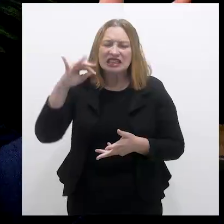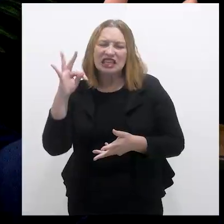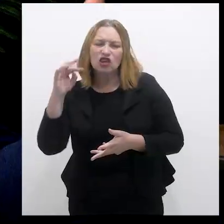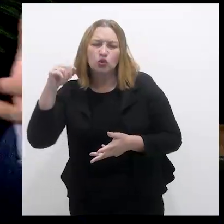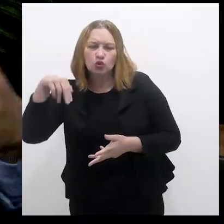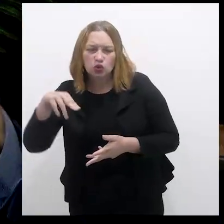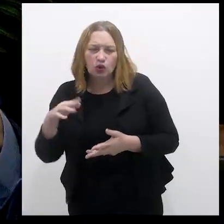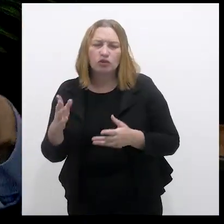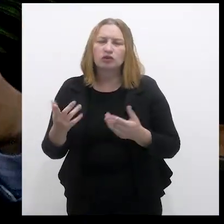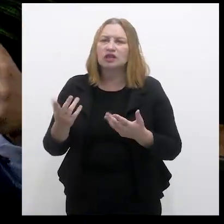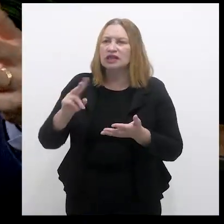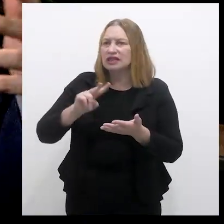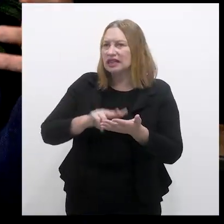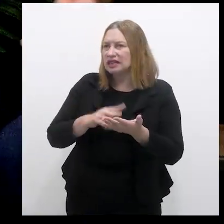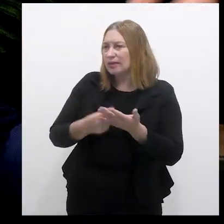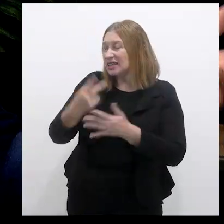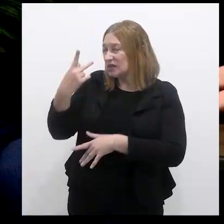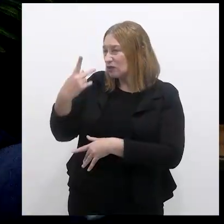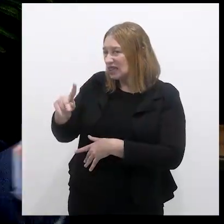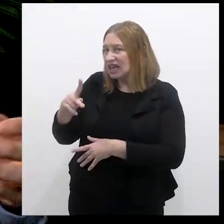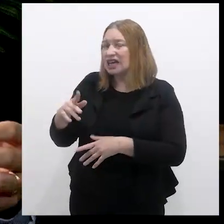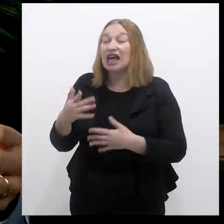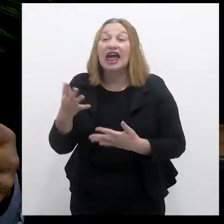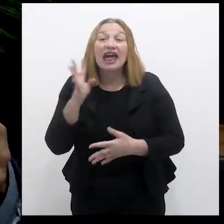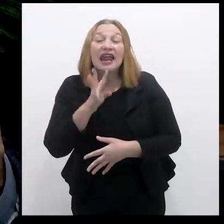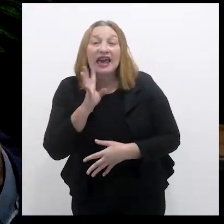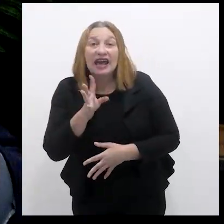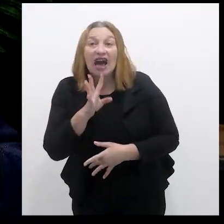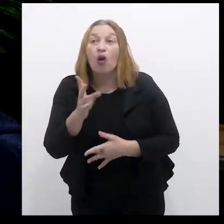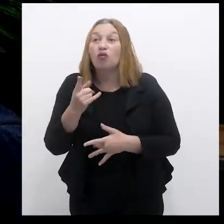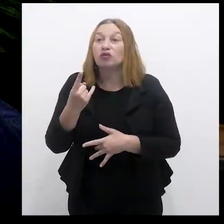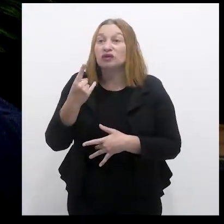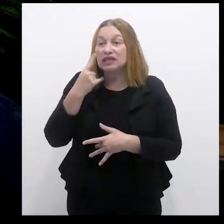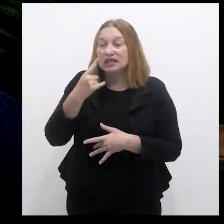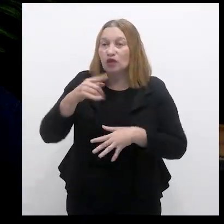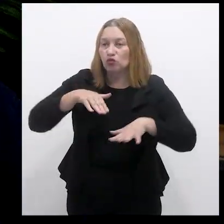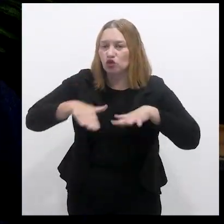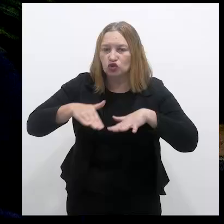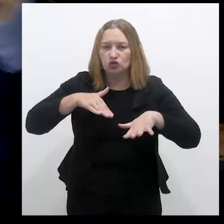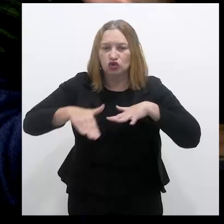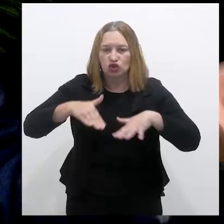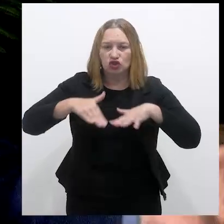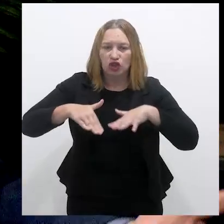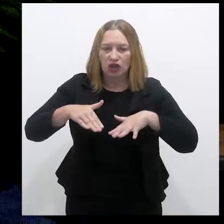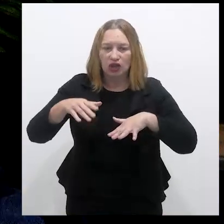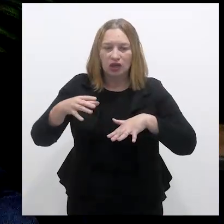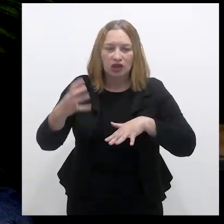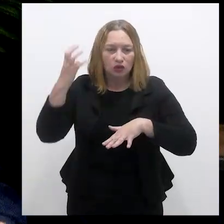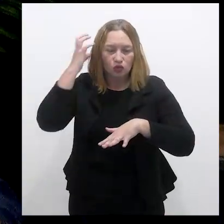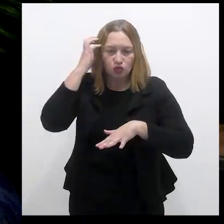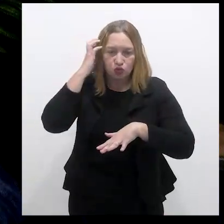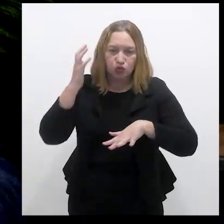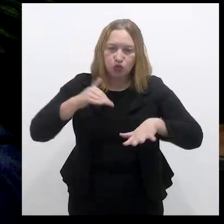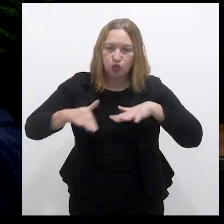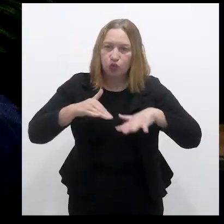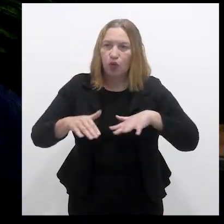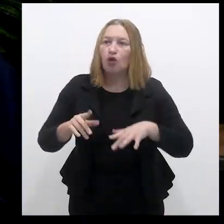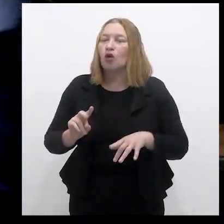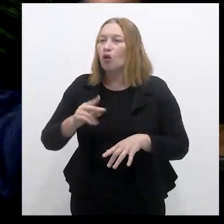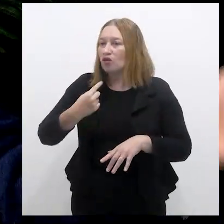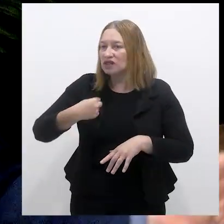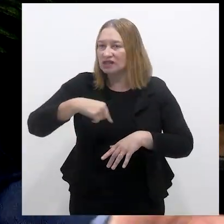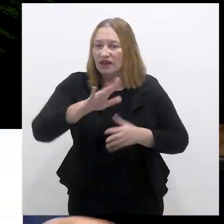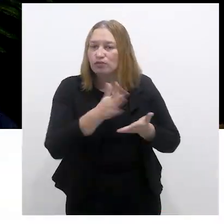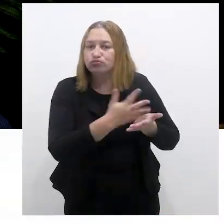ouvir Milton Nascimento na interpretação deles. É muito legal você ter um DJ de sua preferência. Sim. Você ir